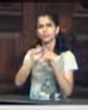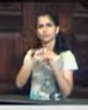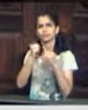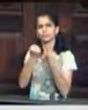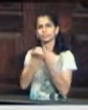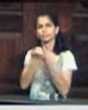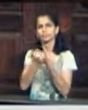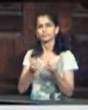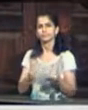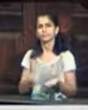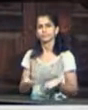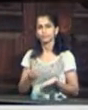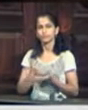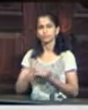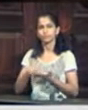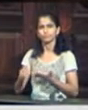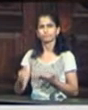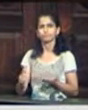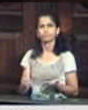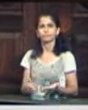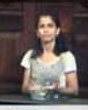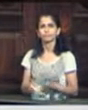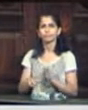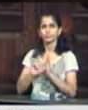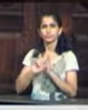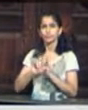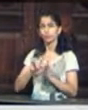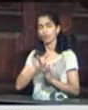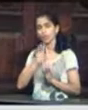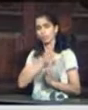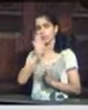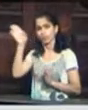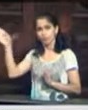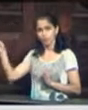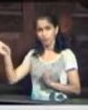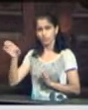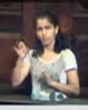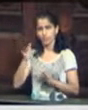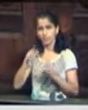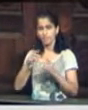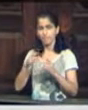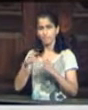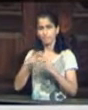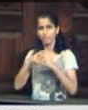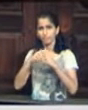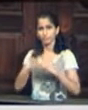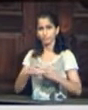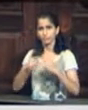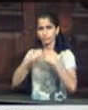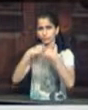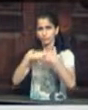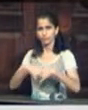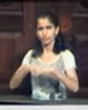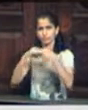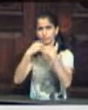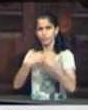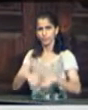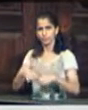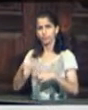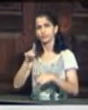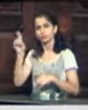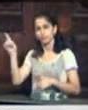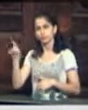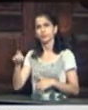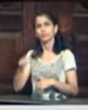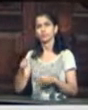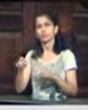Eu quero começar por esse tema. Ontem estive em Petrópolis, numa audiência pública organizada, coordenada pela Defensoria Pública